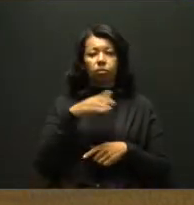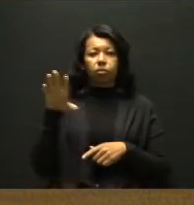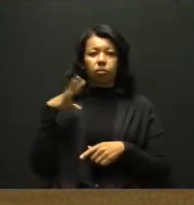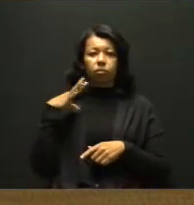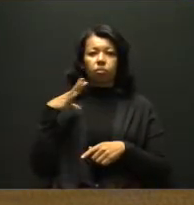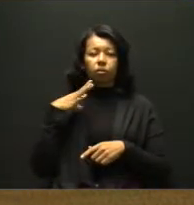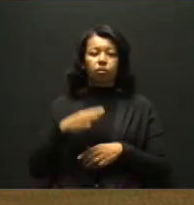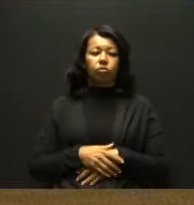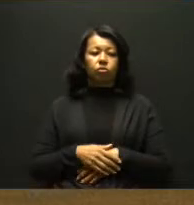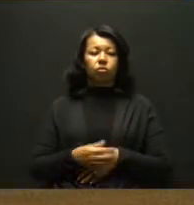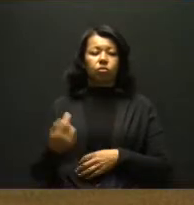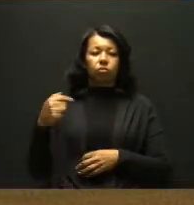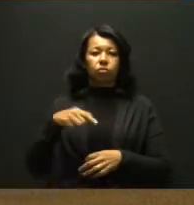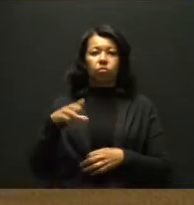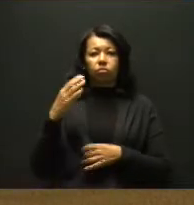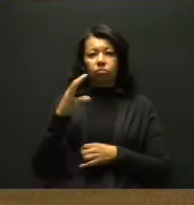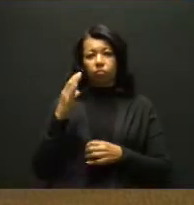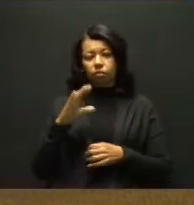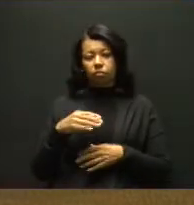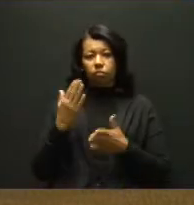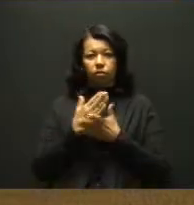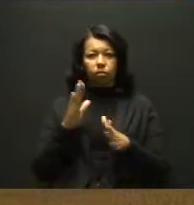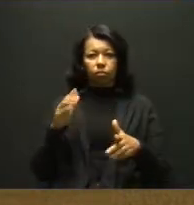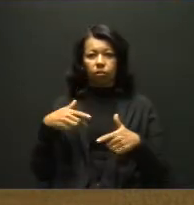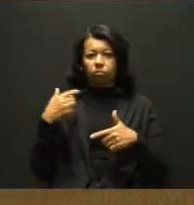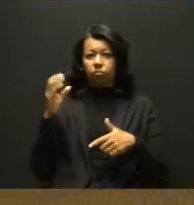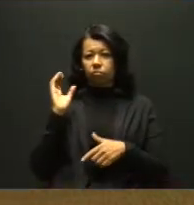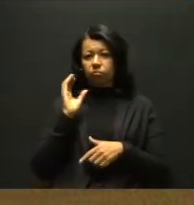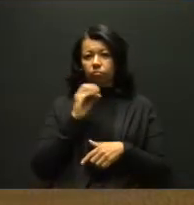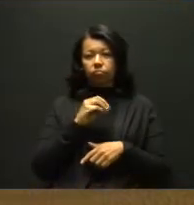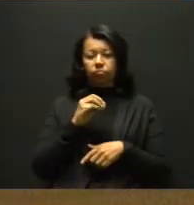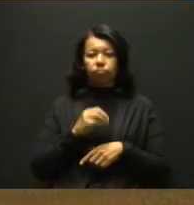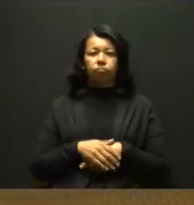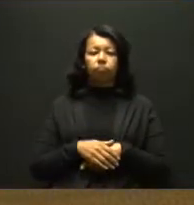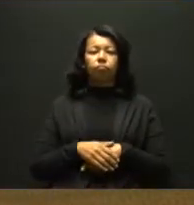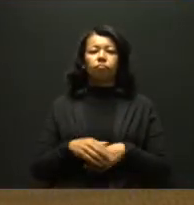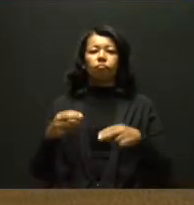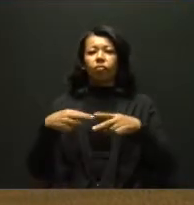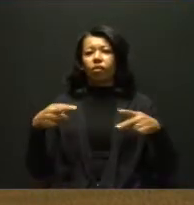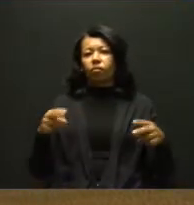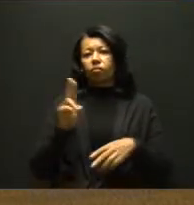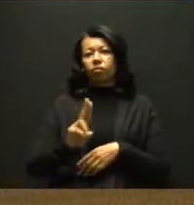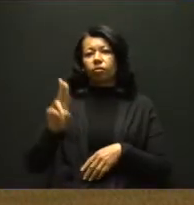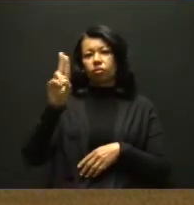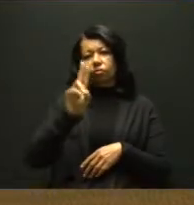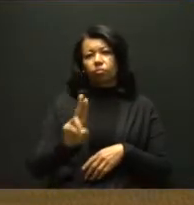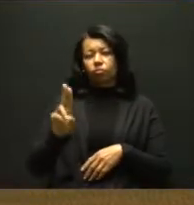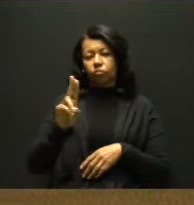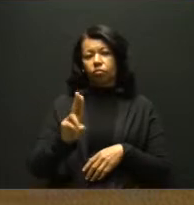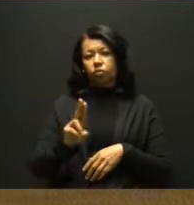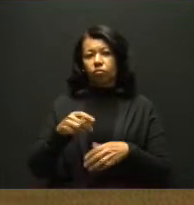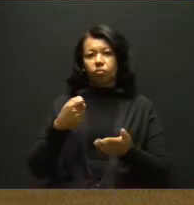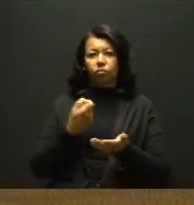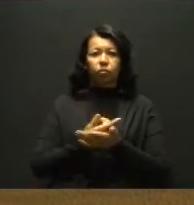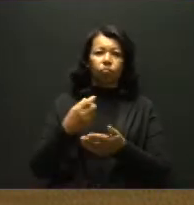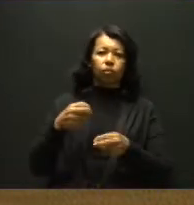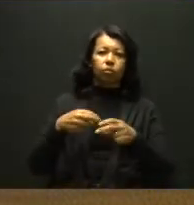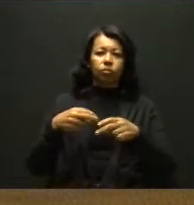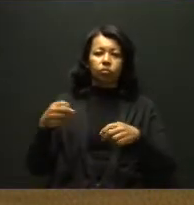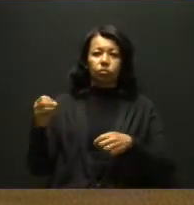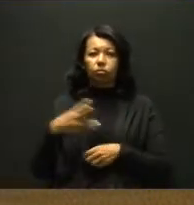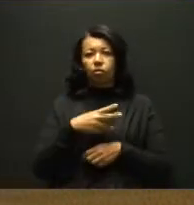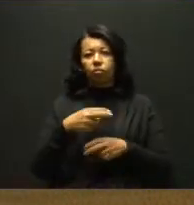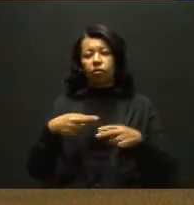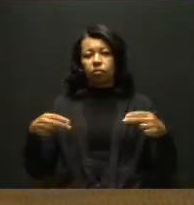nosso grupamento aqui de solucionar de vez tanto da parte de equipamentos da manutenção dos equipamentos compra de novos equipamentos